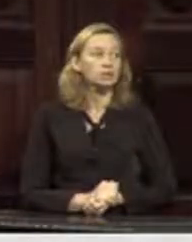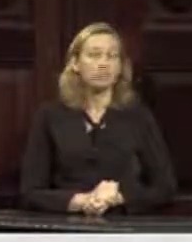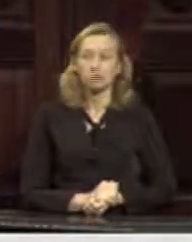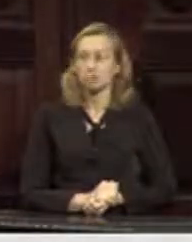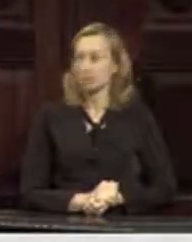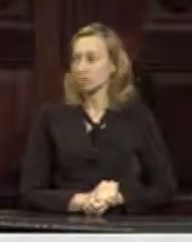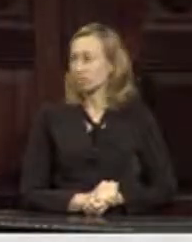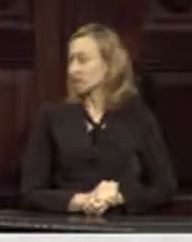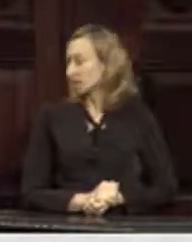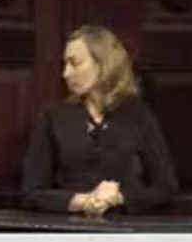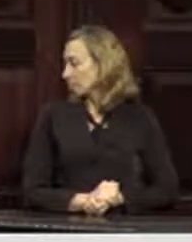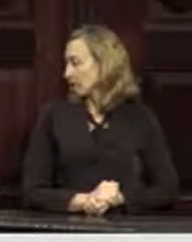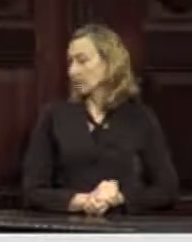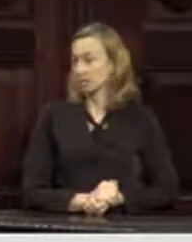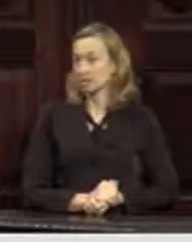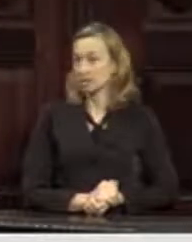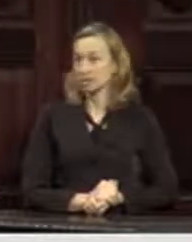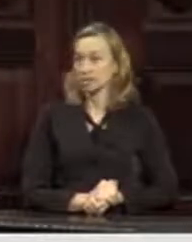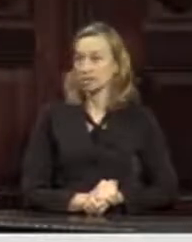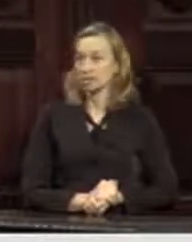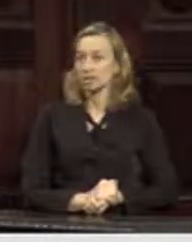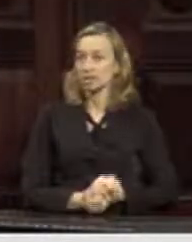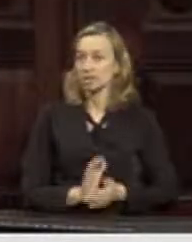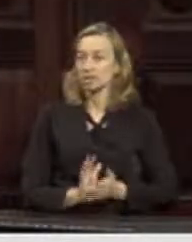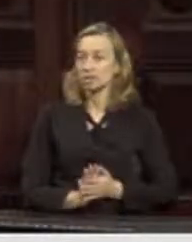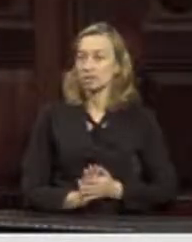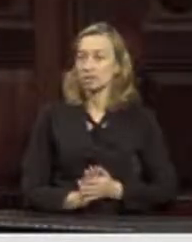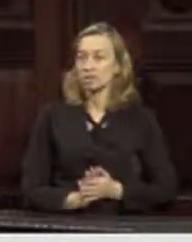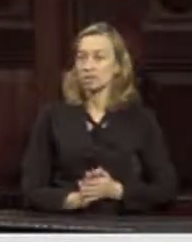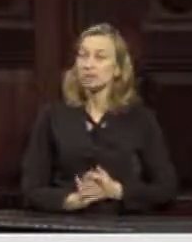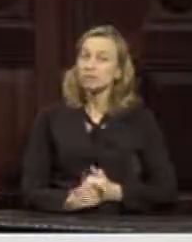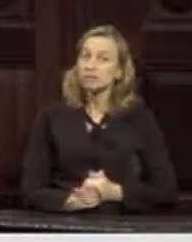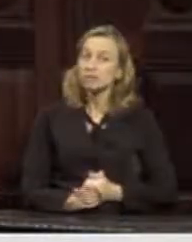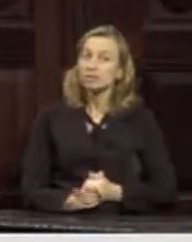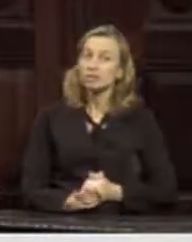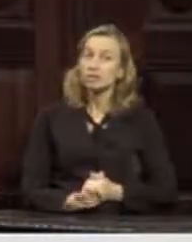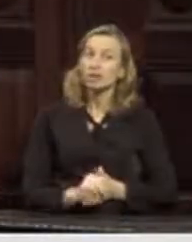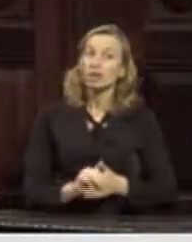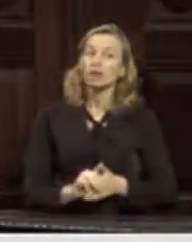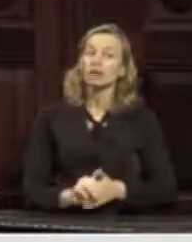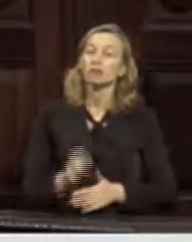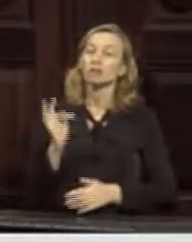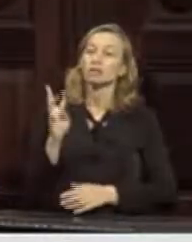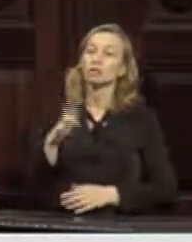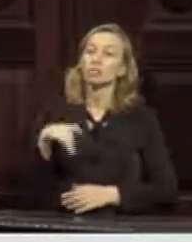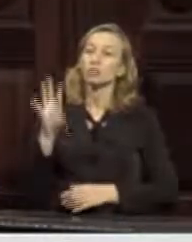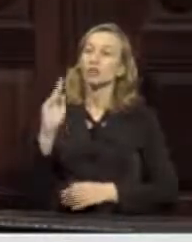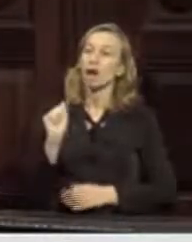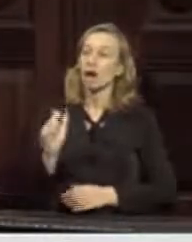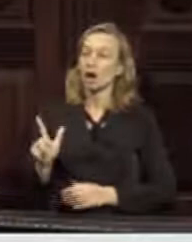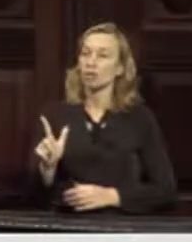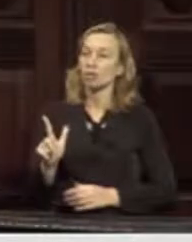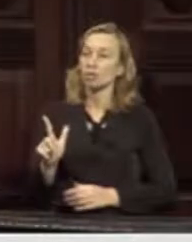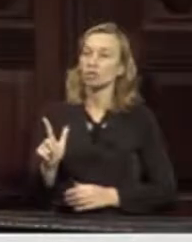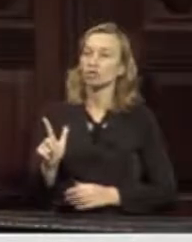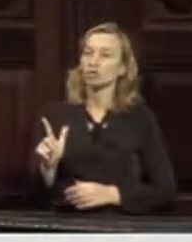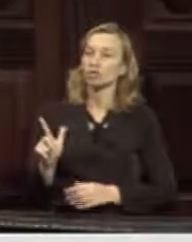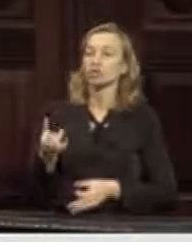Naquilo que não vetou, o capital teve o socorro do Tribunal de Justiça, que